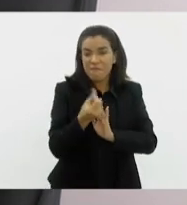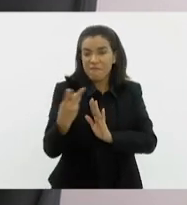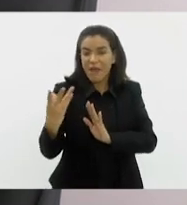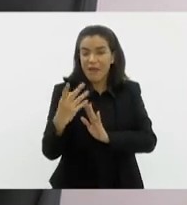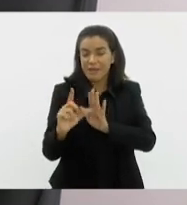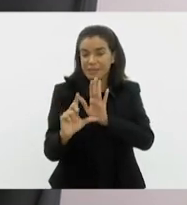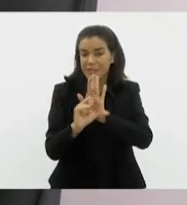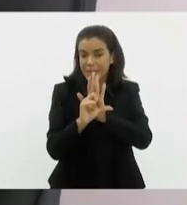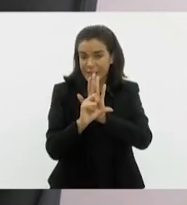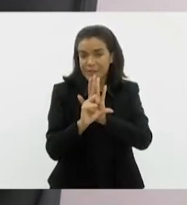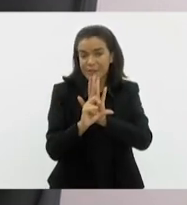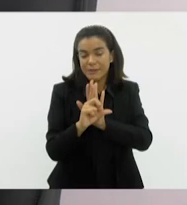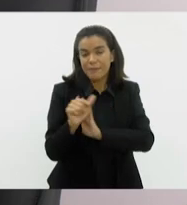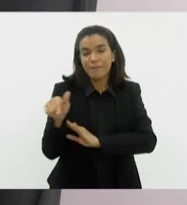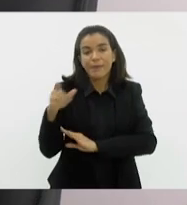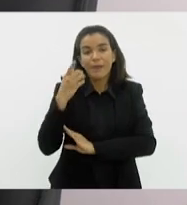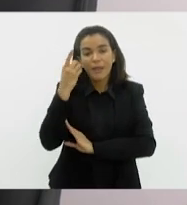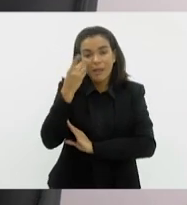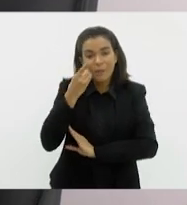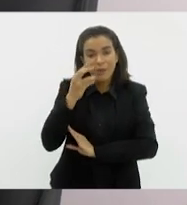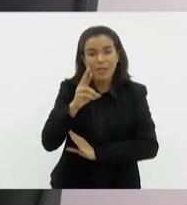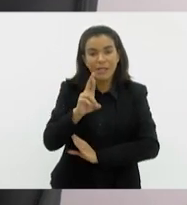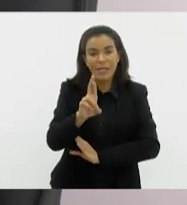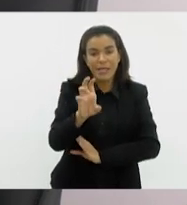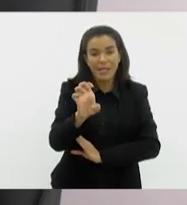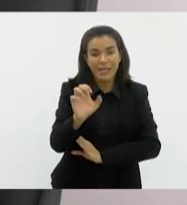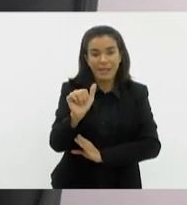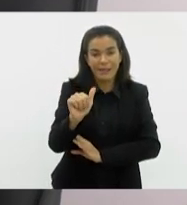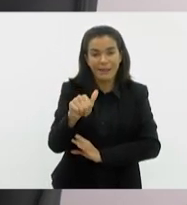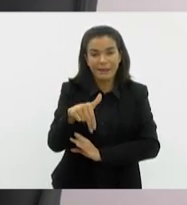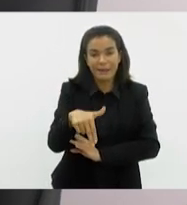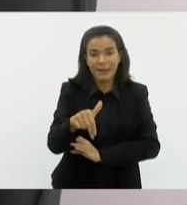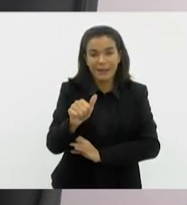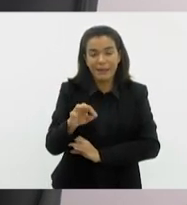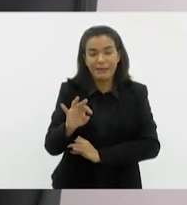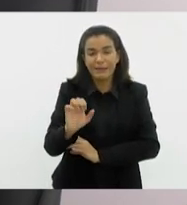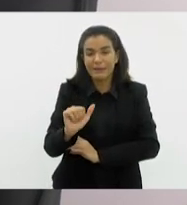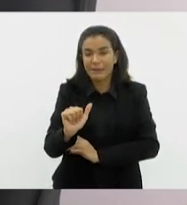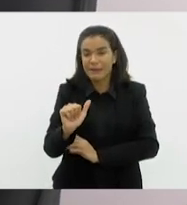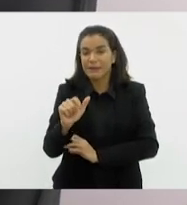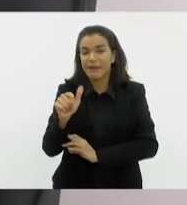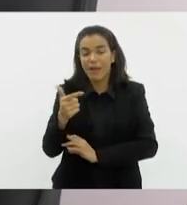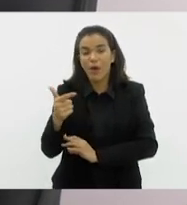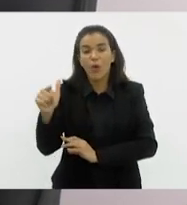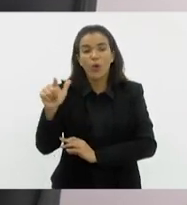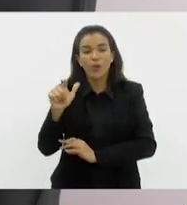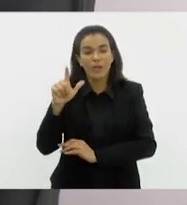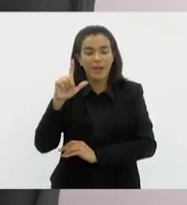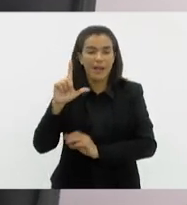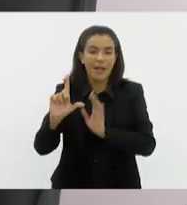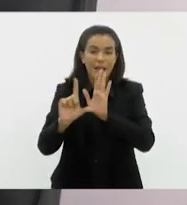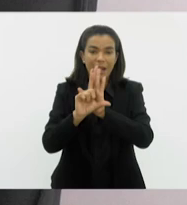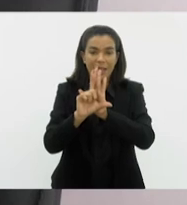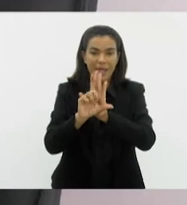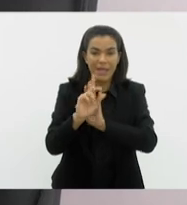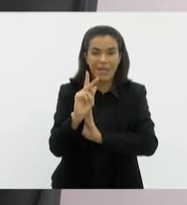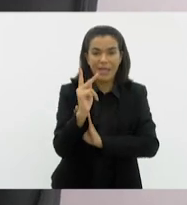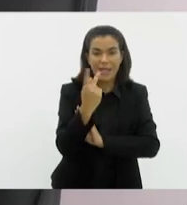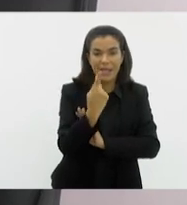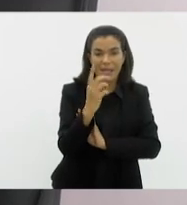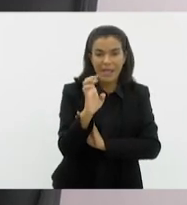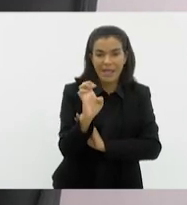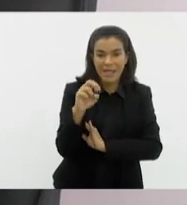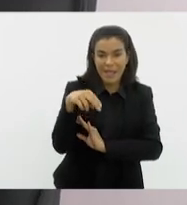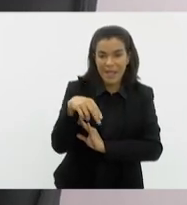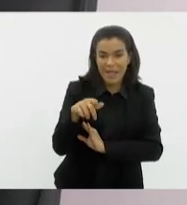de uma delas, a deputada Renata Souza é autora de outra lei, que é a Lei Ágata e a Lei Henry, que justamente